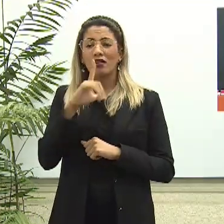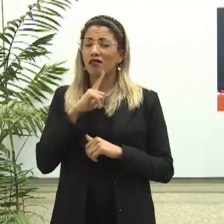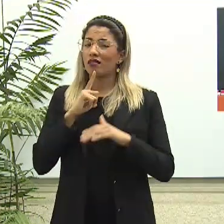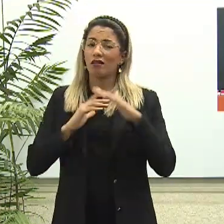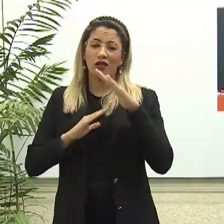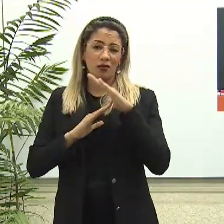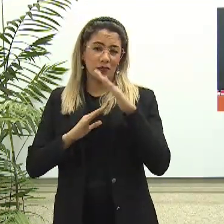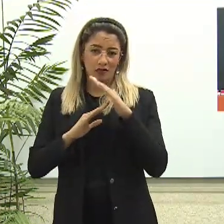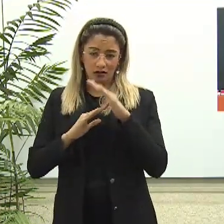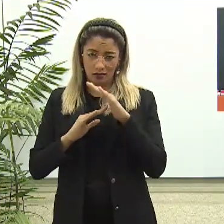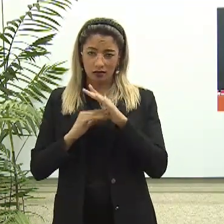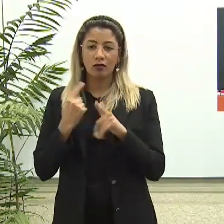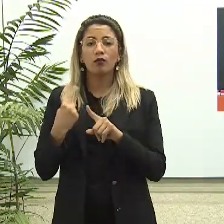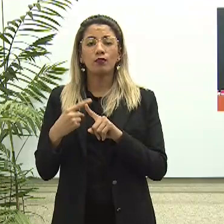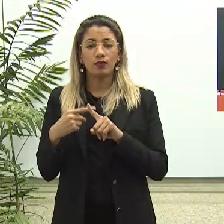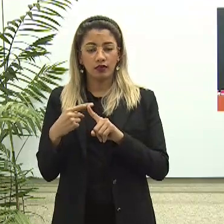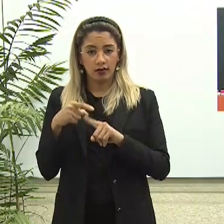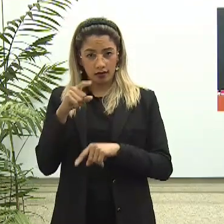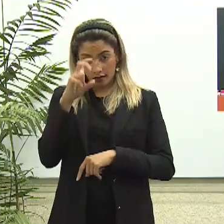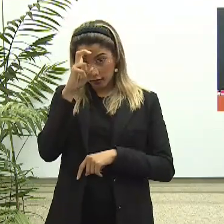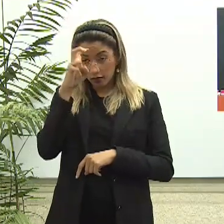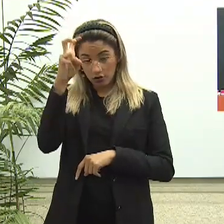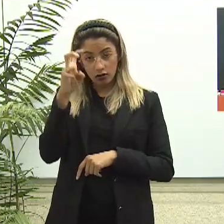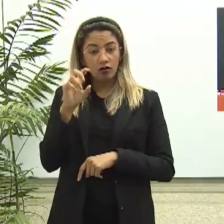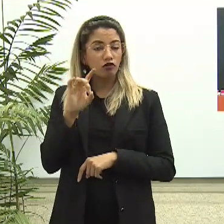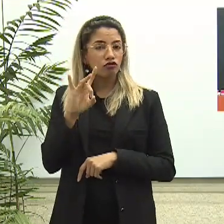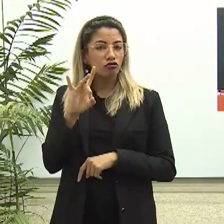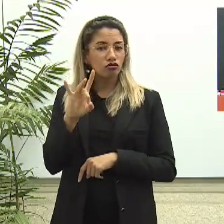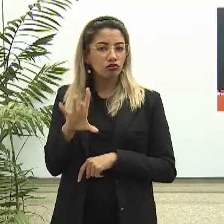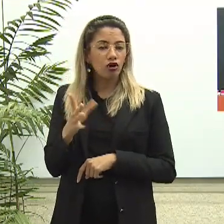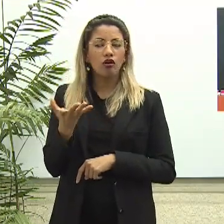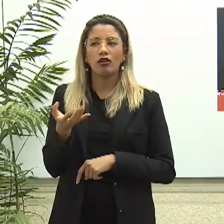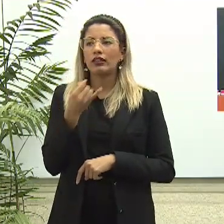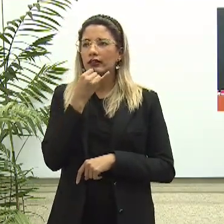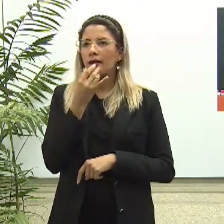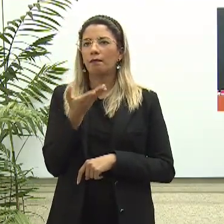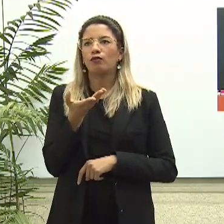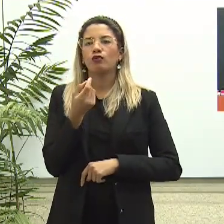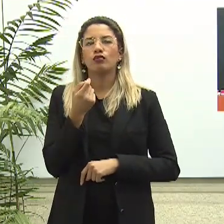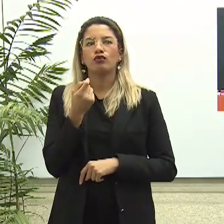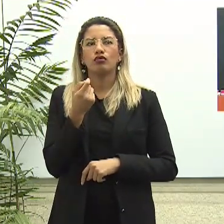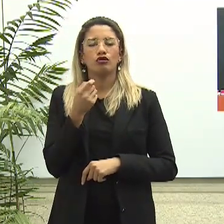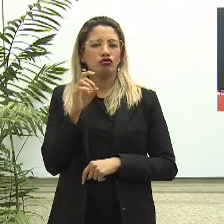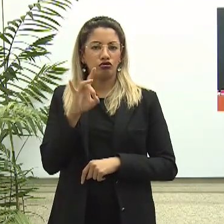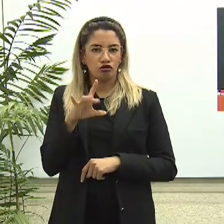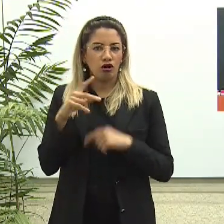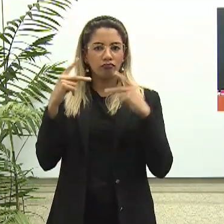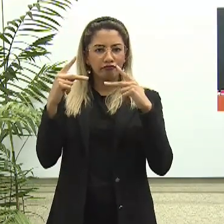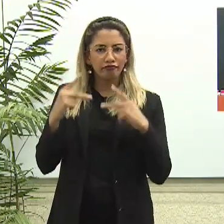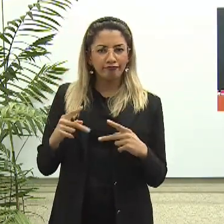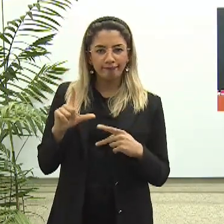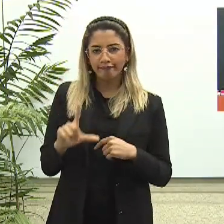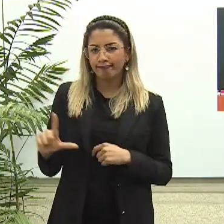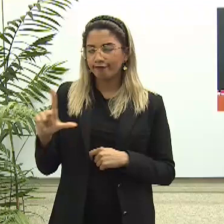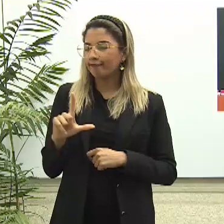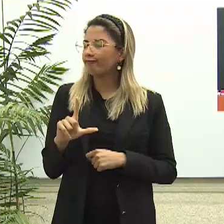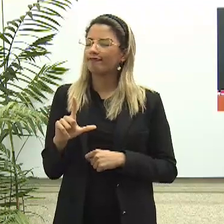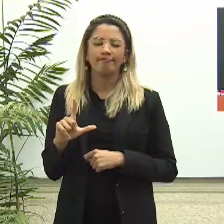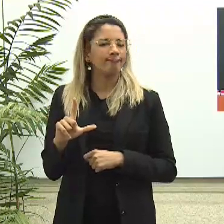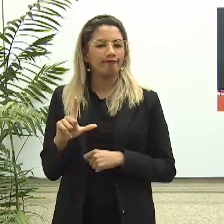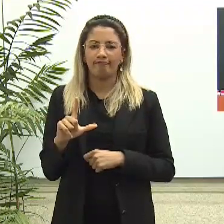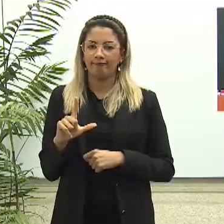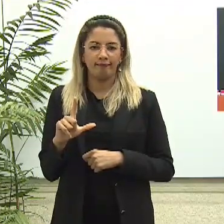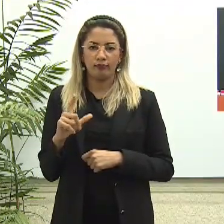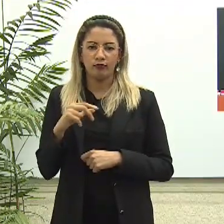porque descobriu-se que a inteligência não é simplesmente a lógica não basta acumular uns dados e